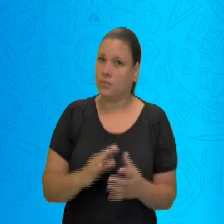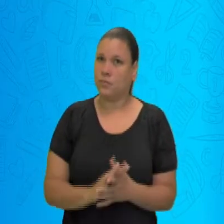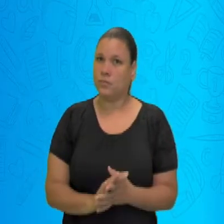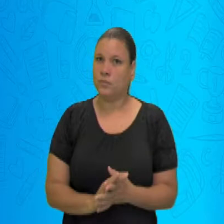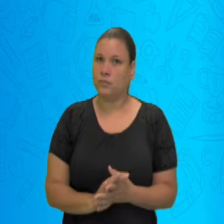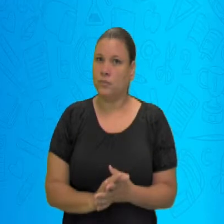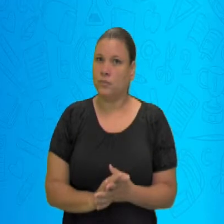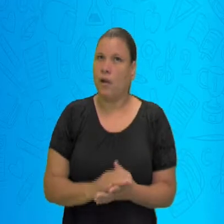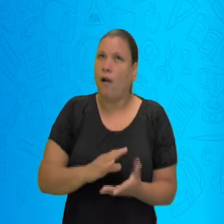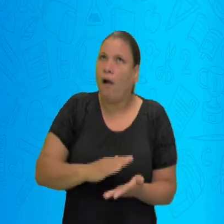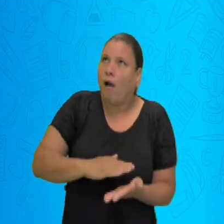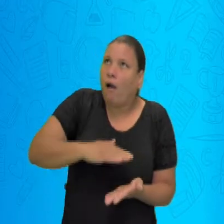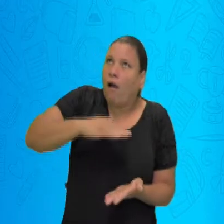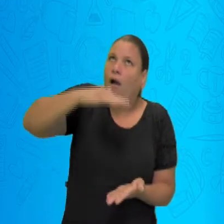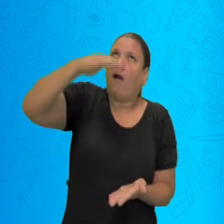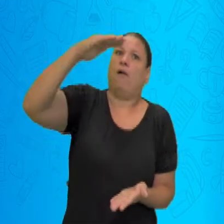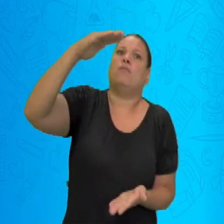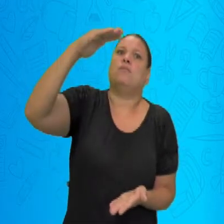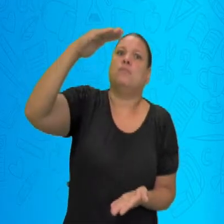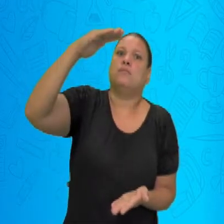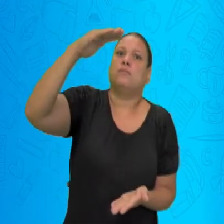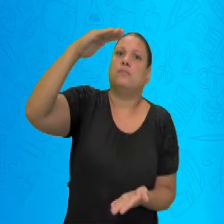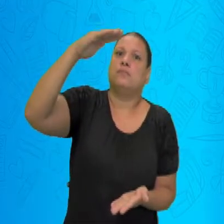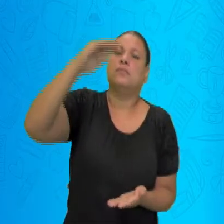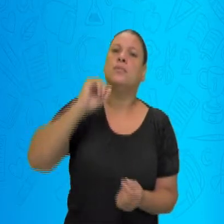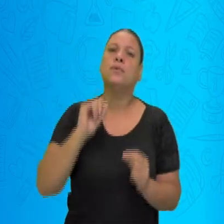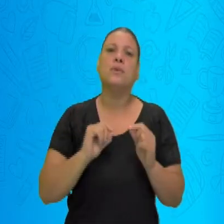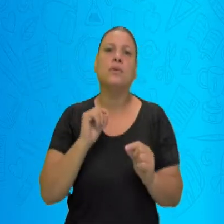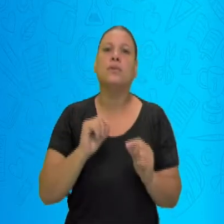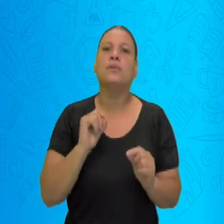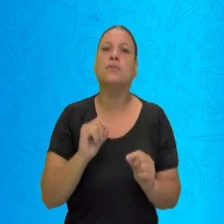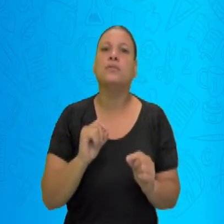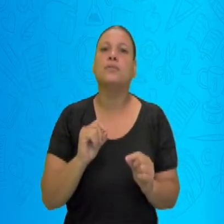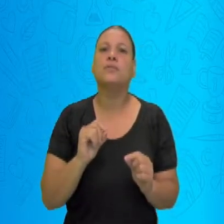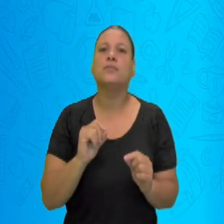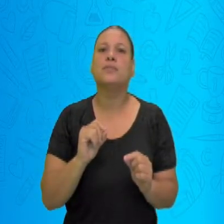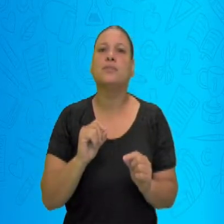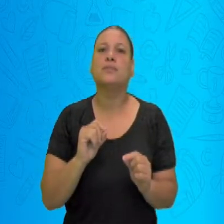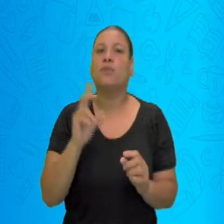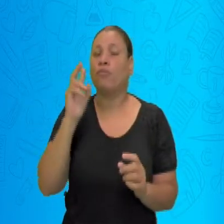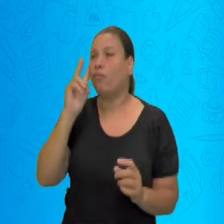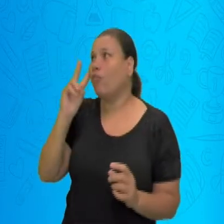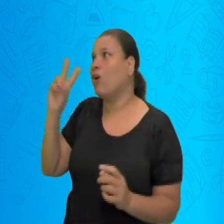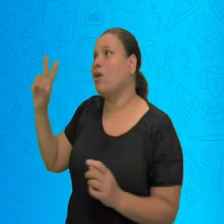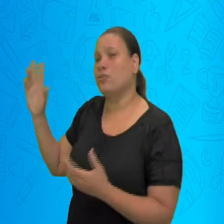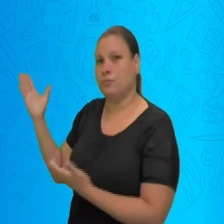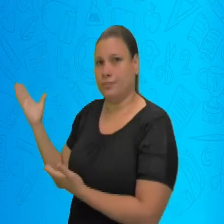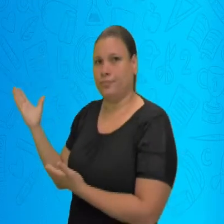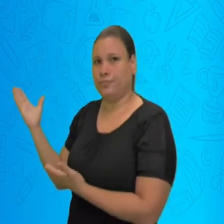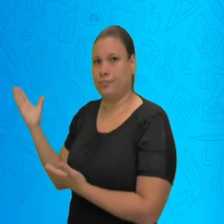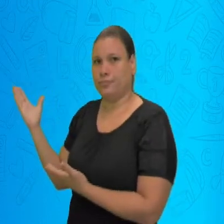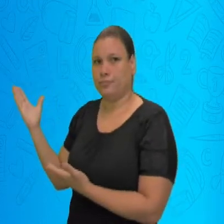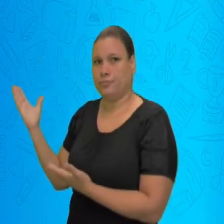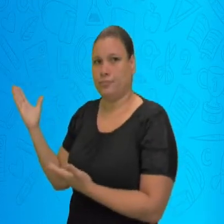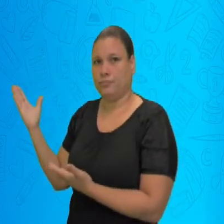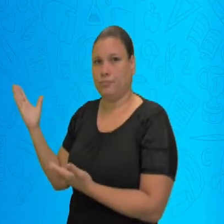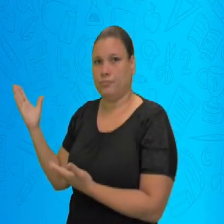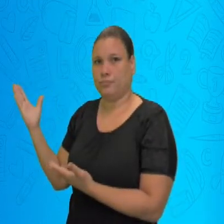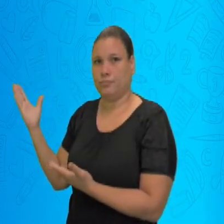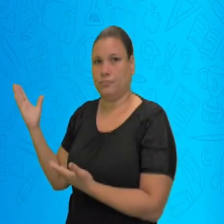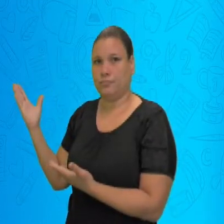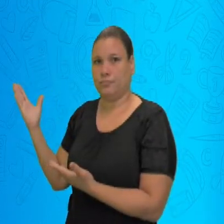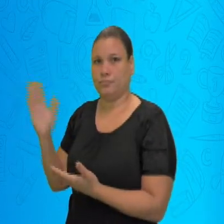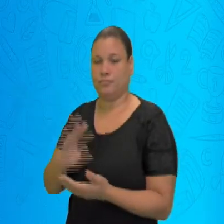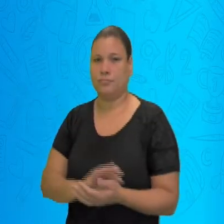mais alta for a latitude, que a latitude vai de 0 a 90